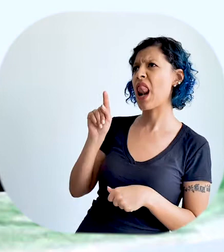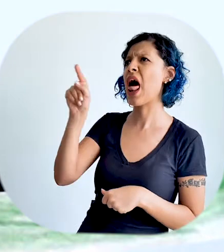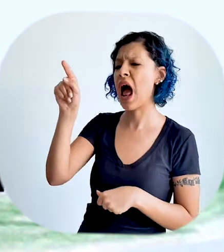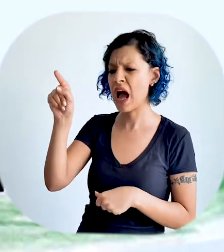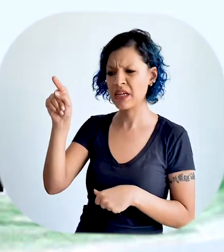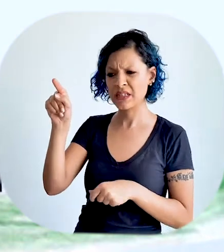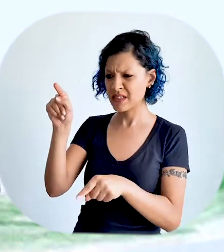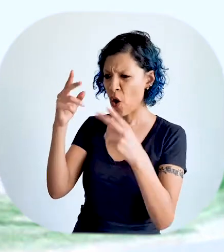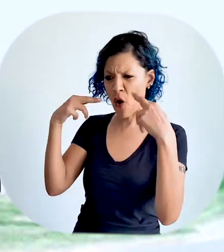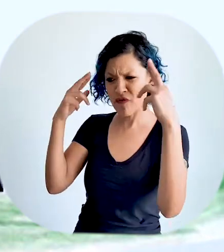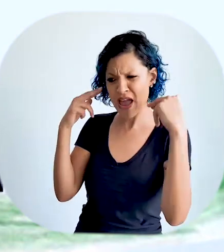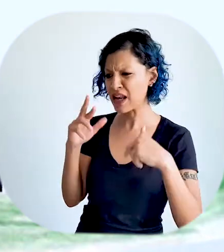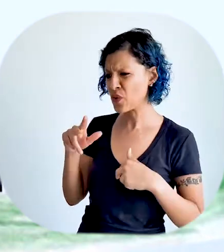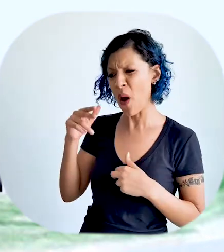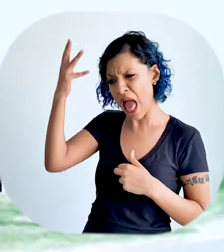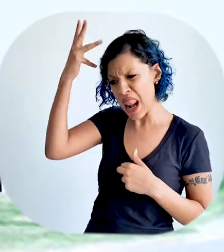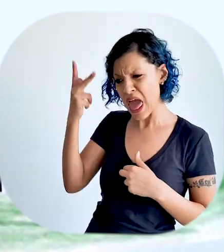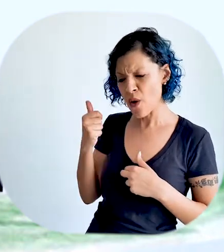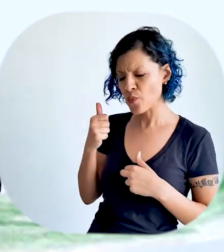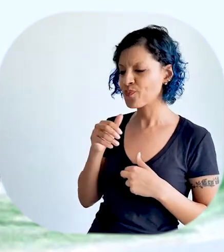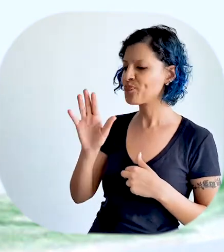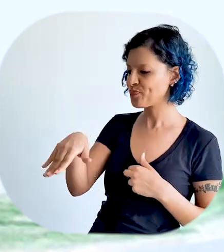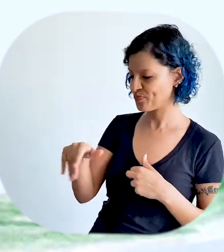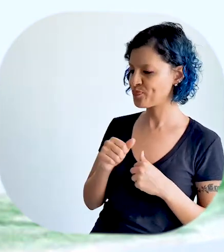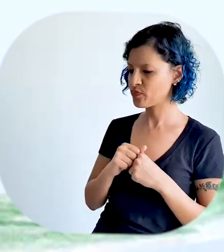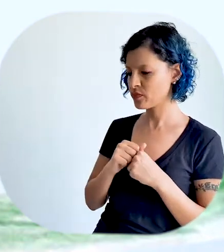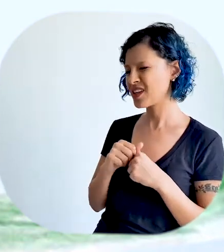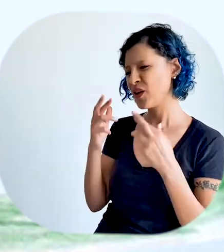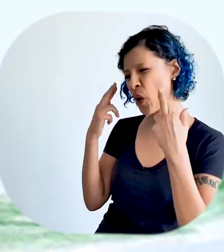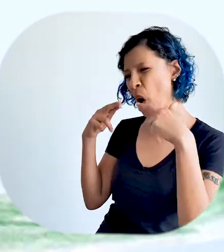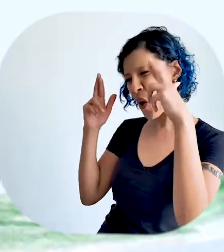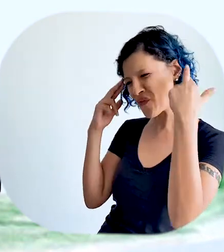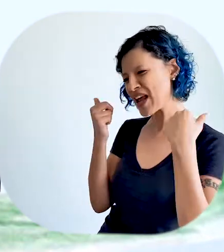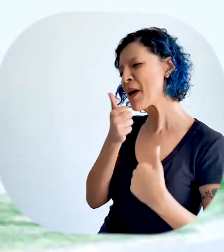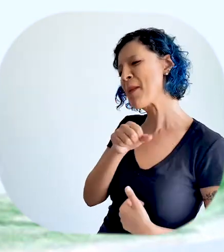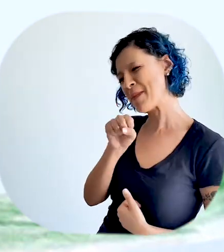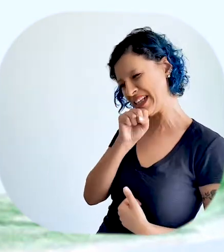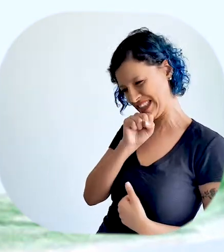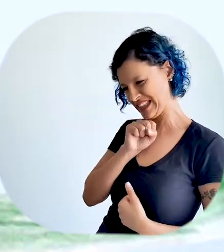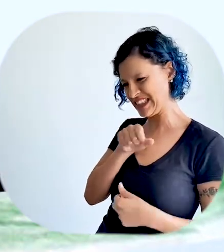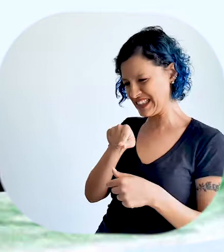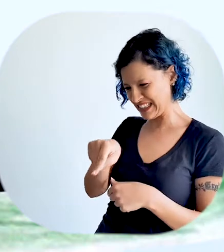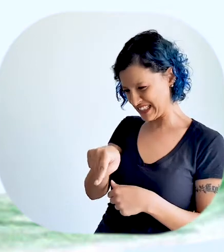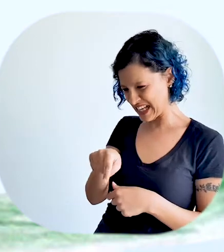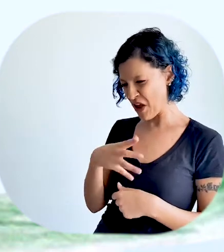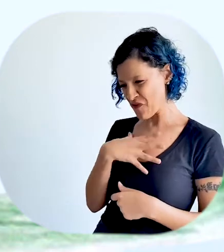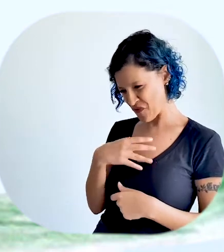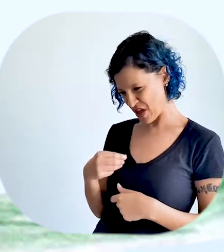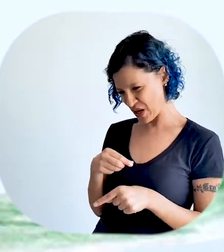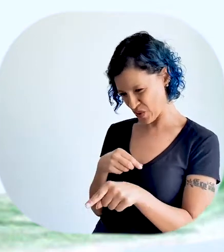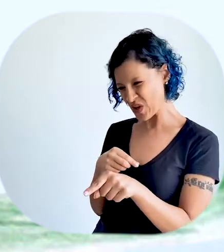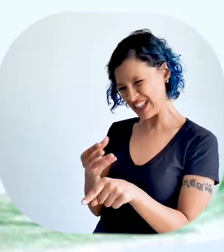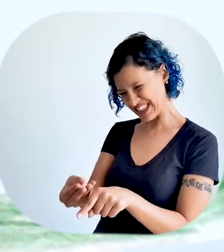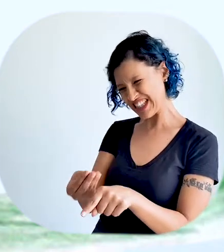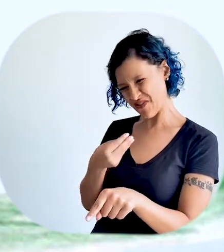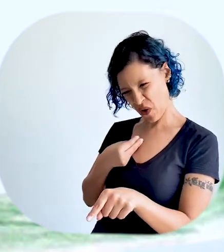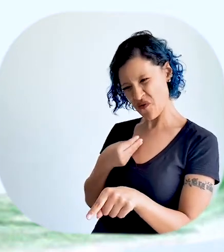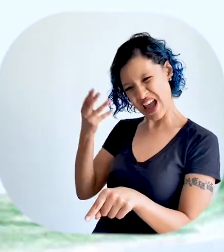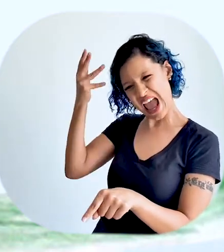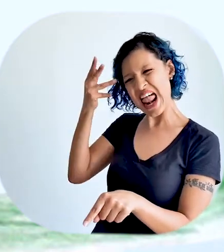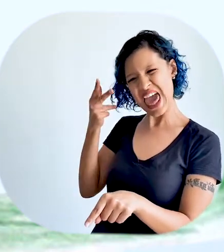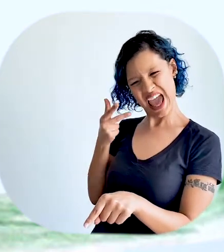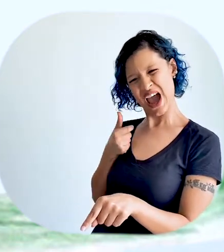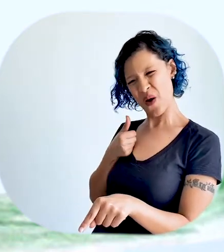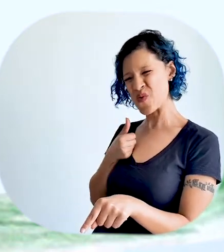Senhora ovelha, por favor, eu preciso que você devolva esse filhote. Bé, tá maluca,